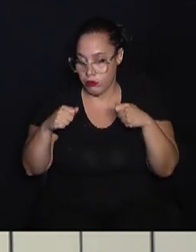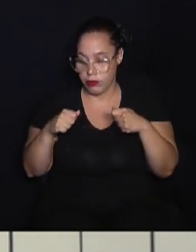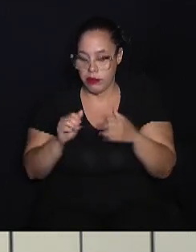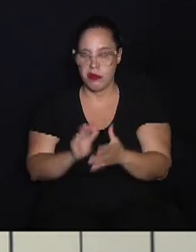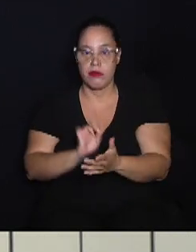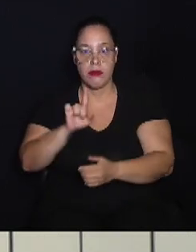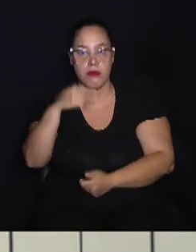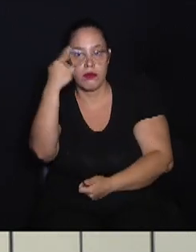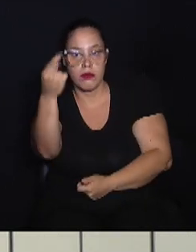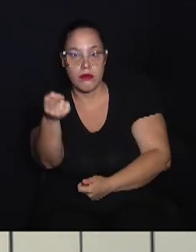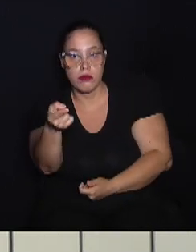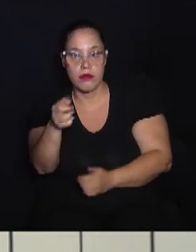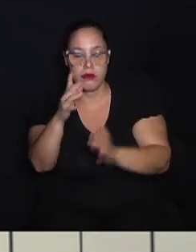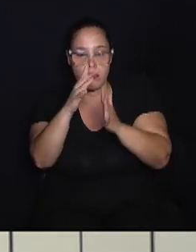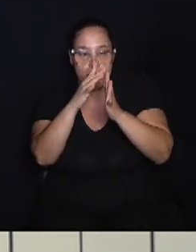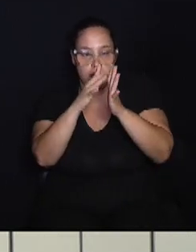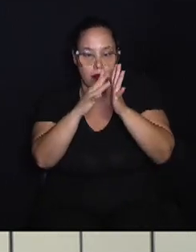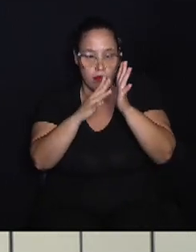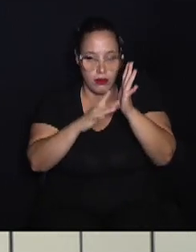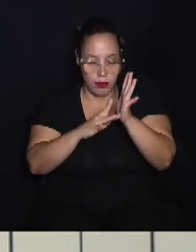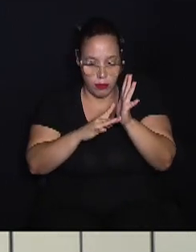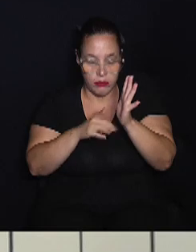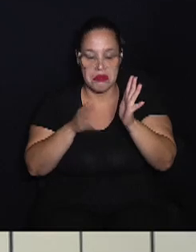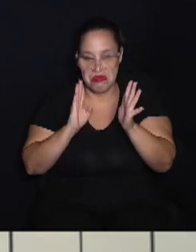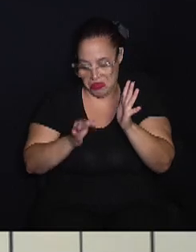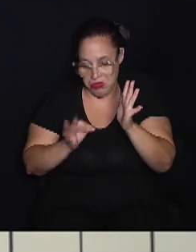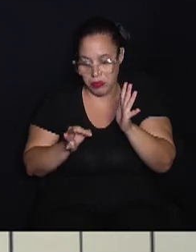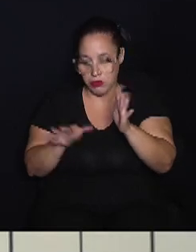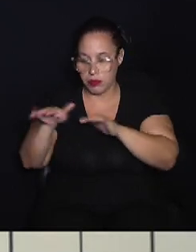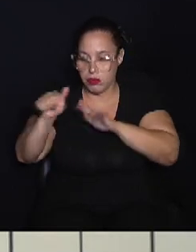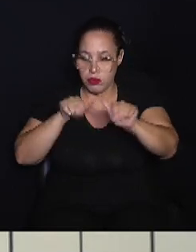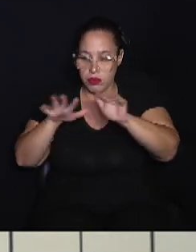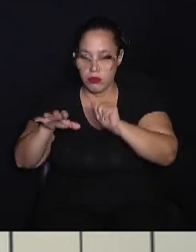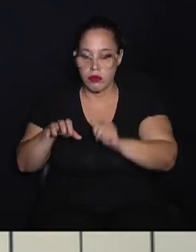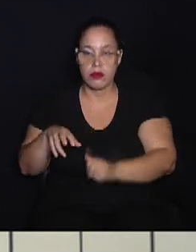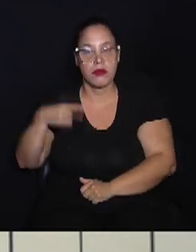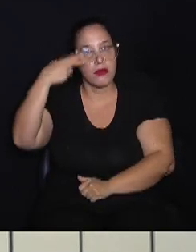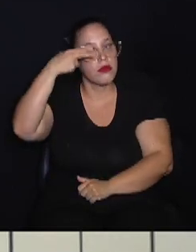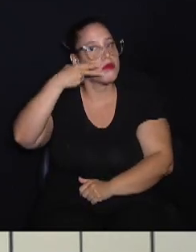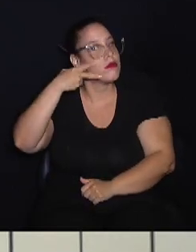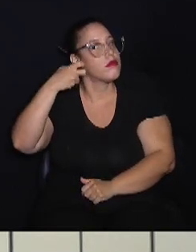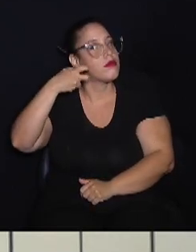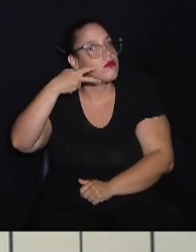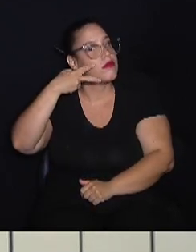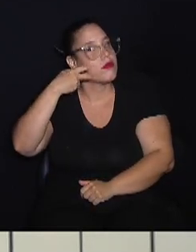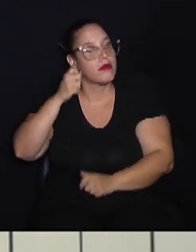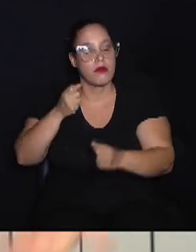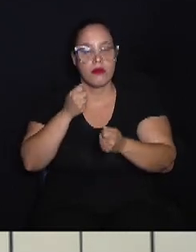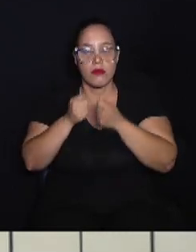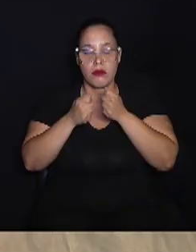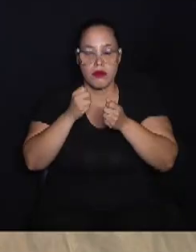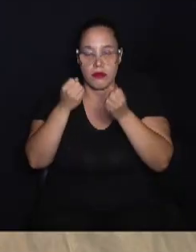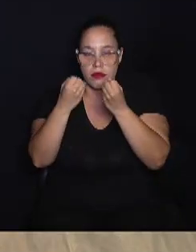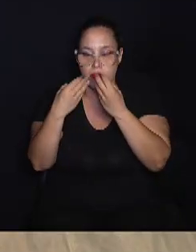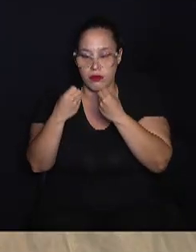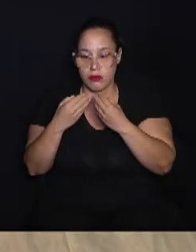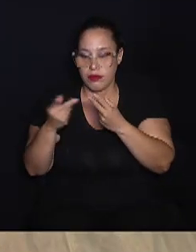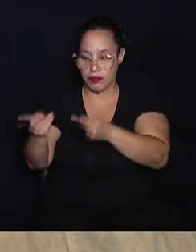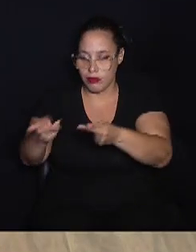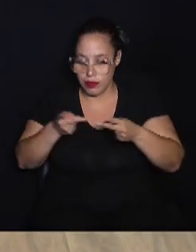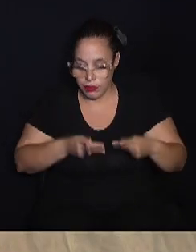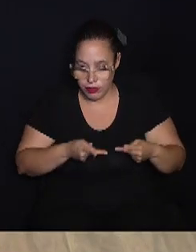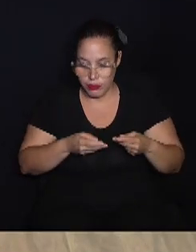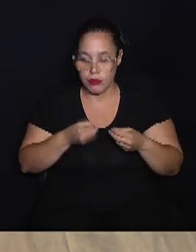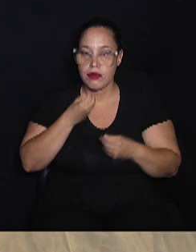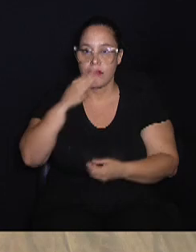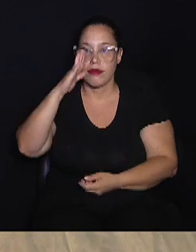depois a lista de classificados eu aciono o repórter Rafael turat que tem as informações seja bem-vindo